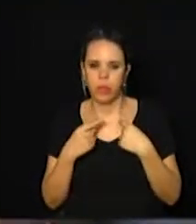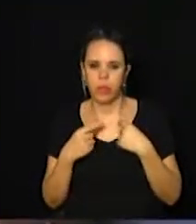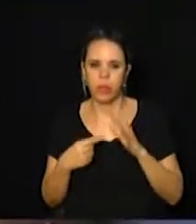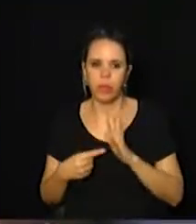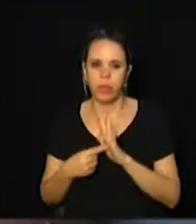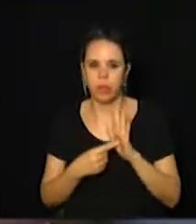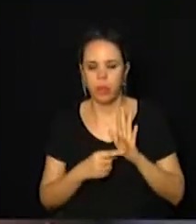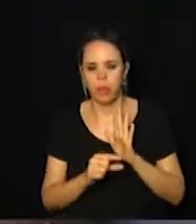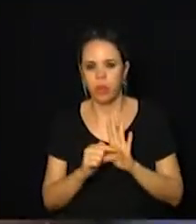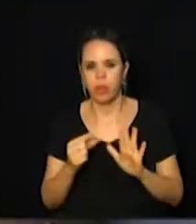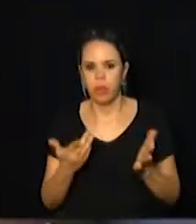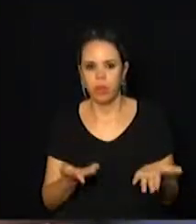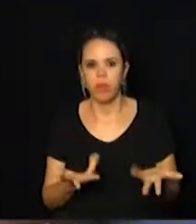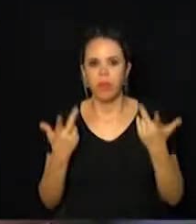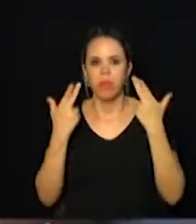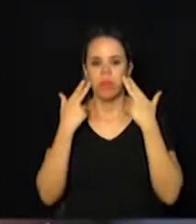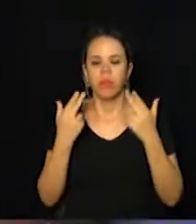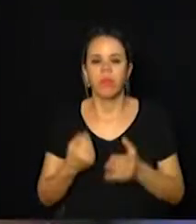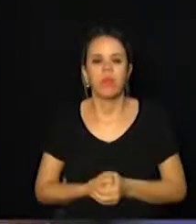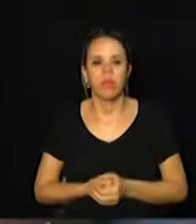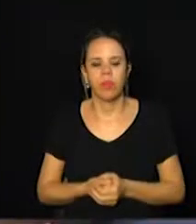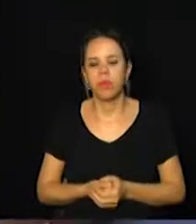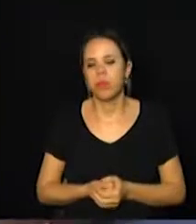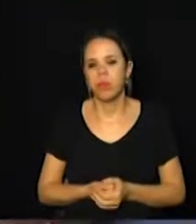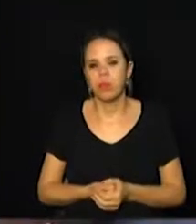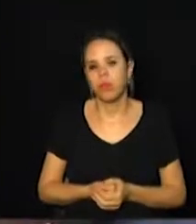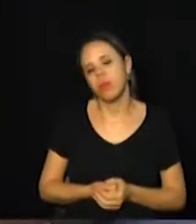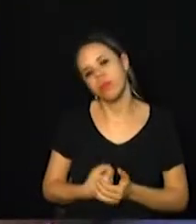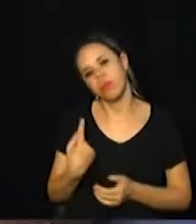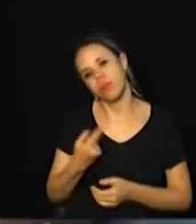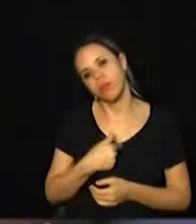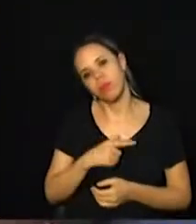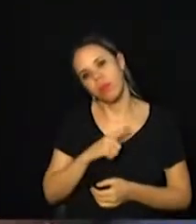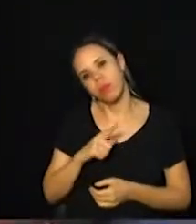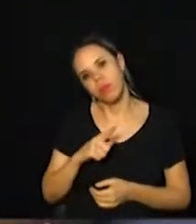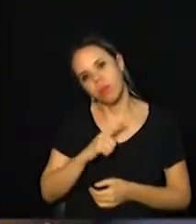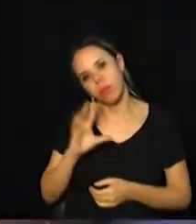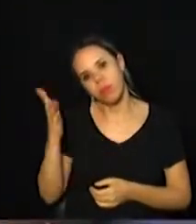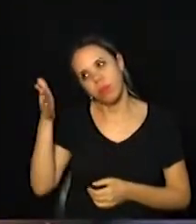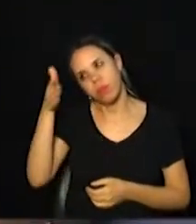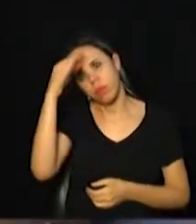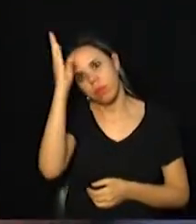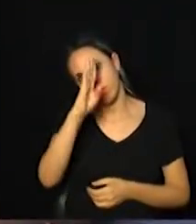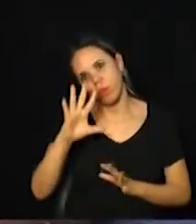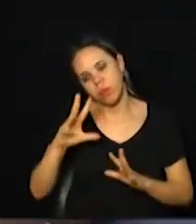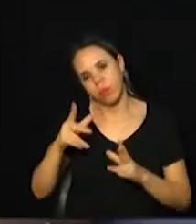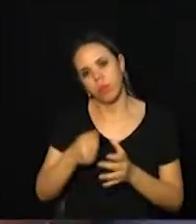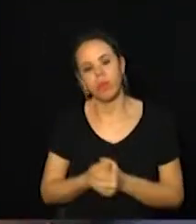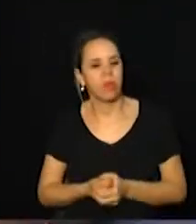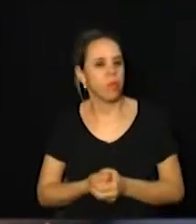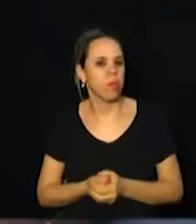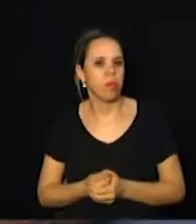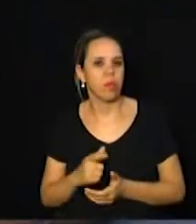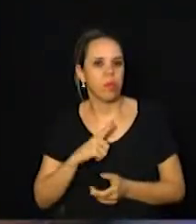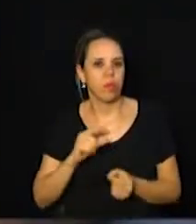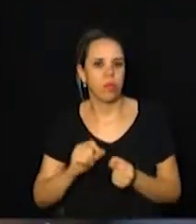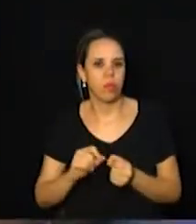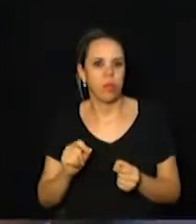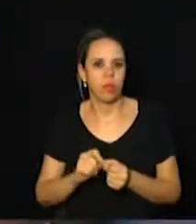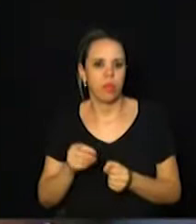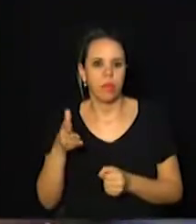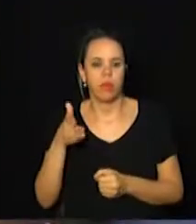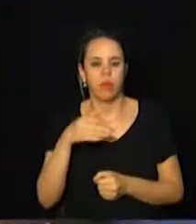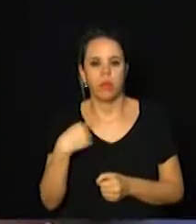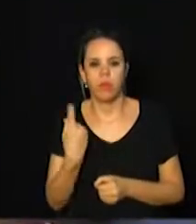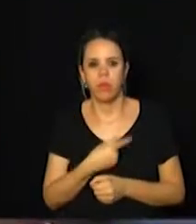prazer com a emenda dessa natureza e nós temos percorrido Brasil inteiro é mas tem feito a pele